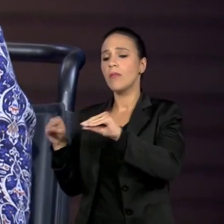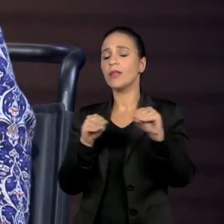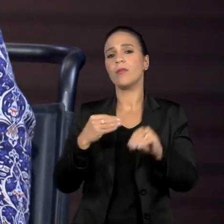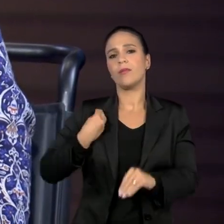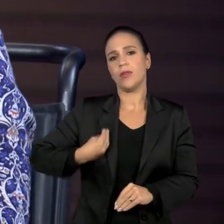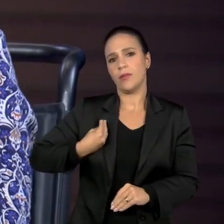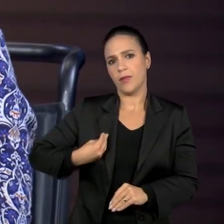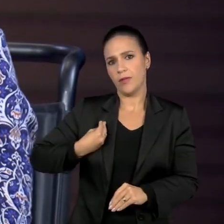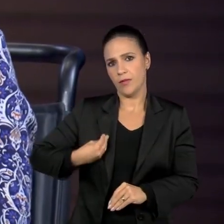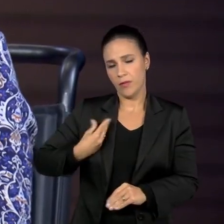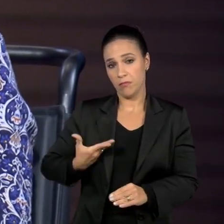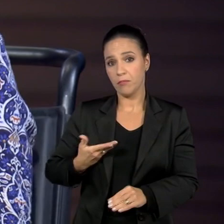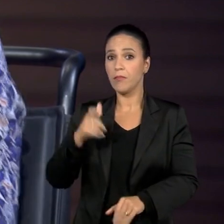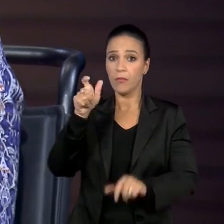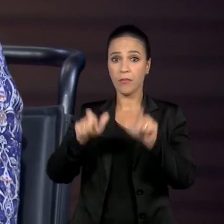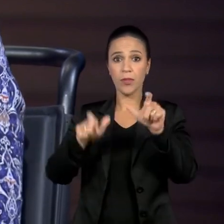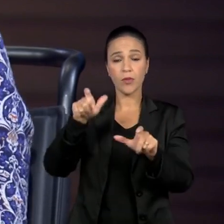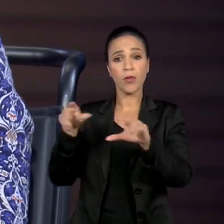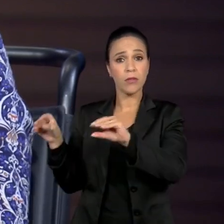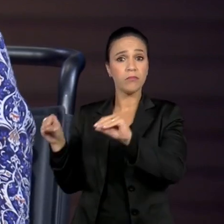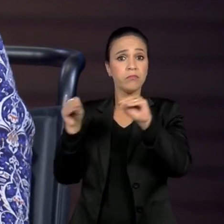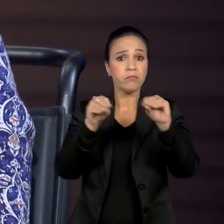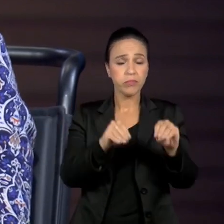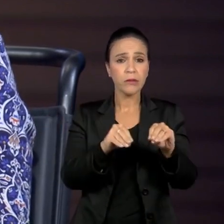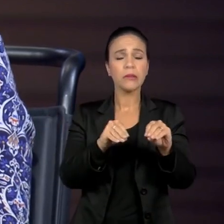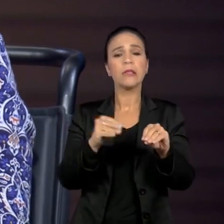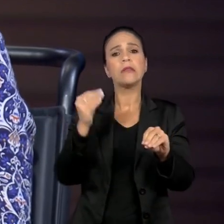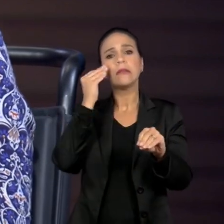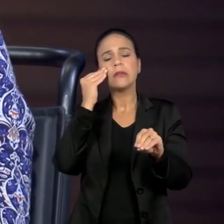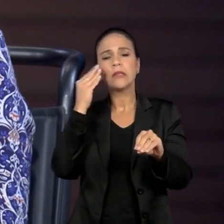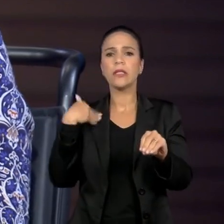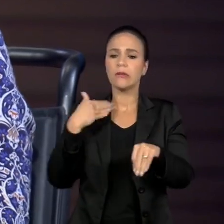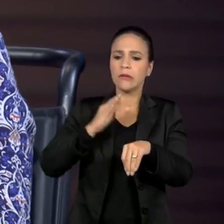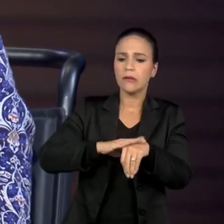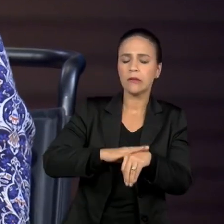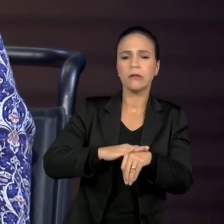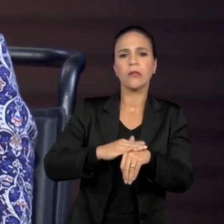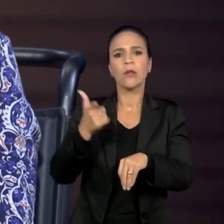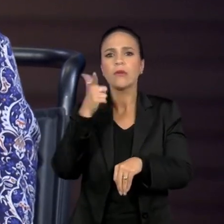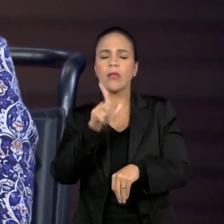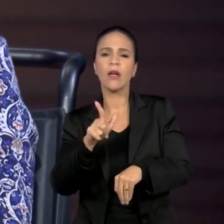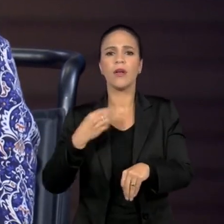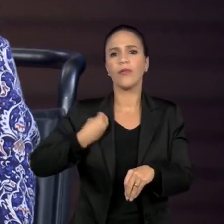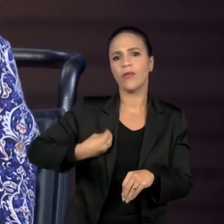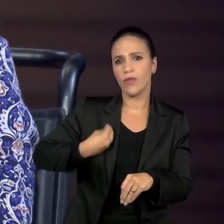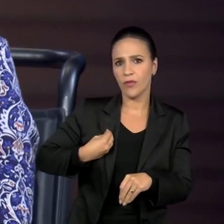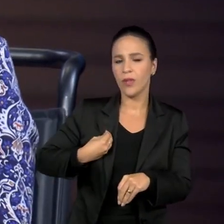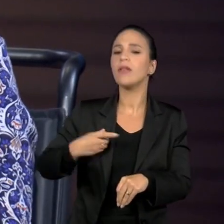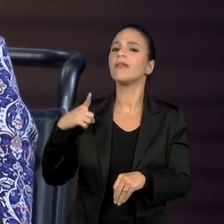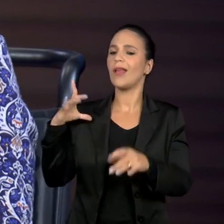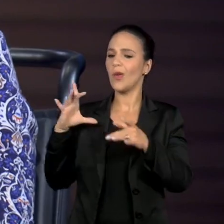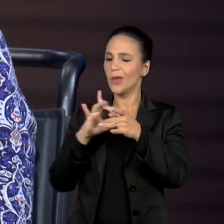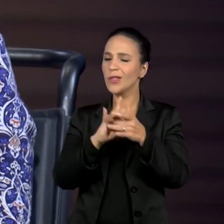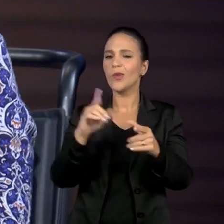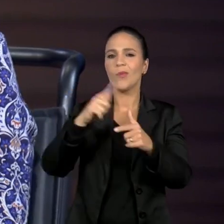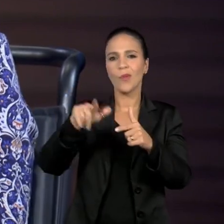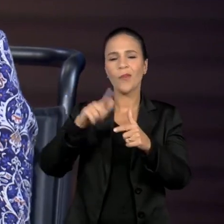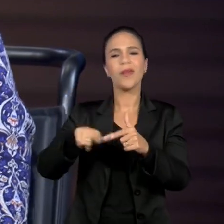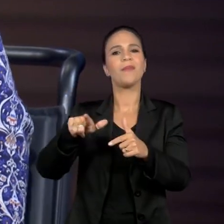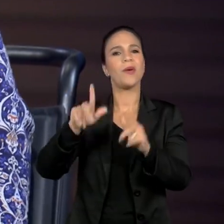essa combinação de situações não resolvidas com situações novas nos chegam a esse patamar muito, muito